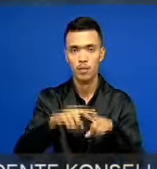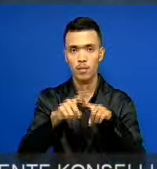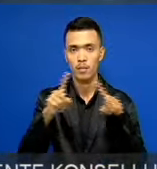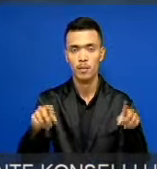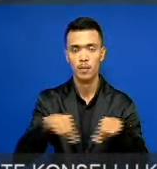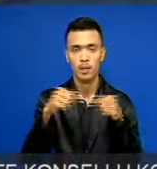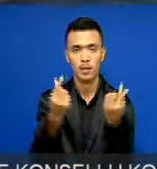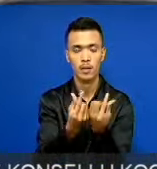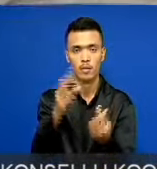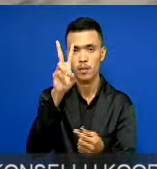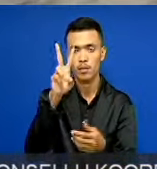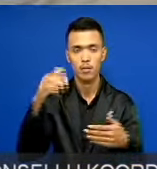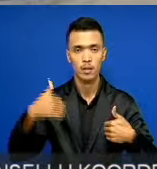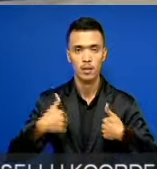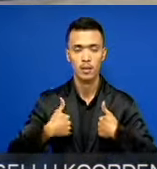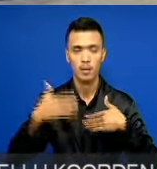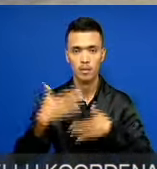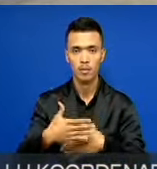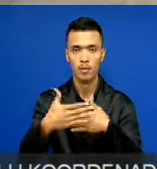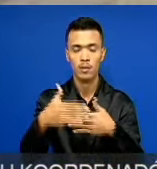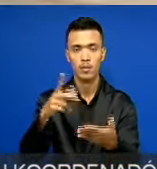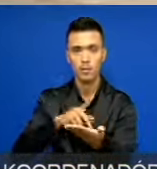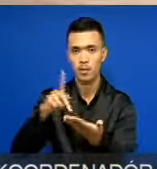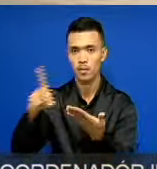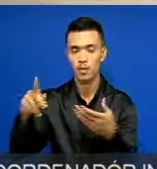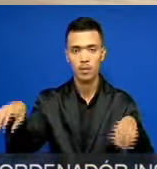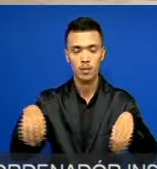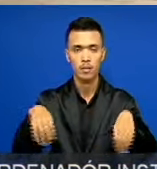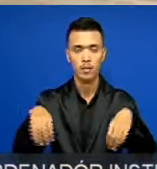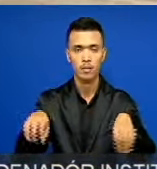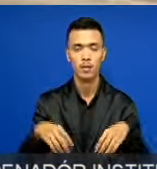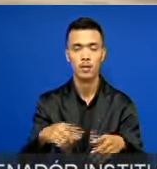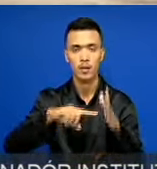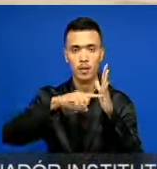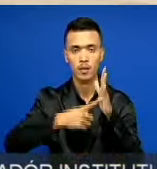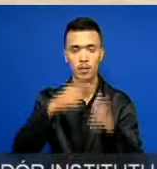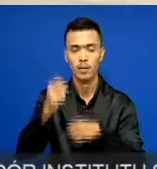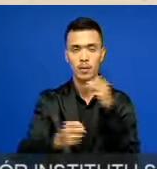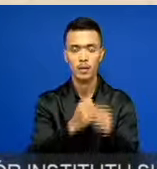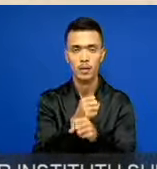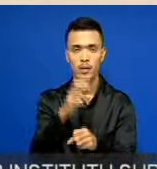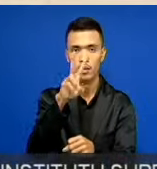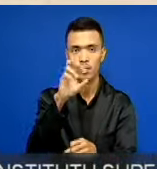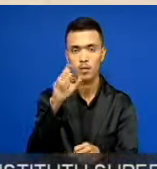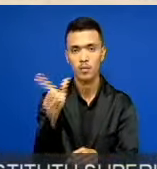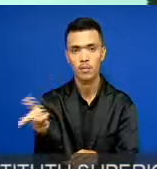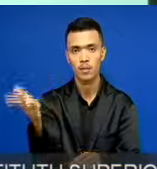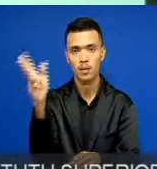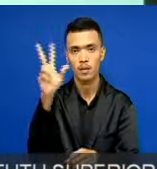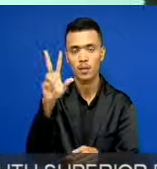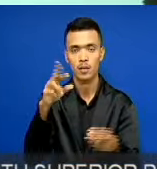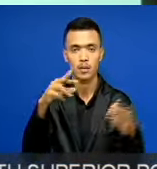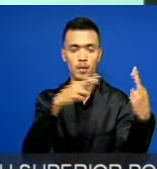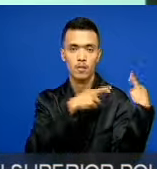pacote segundo se ia ela processo pagamento projeto hirak né Hahu e atinari hurua ronuru recentolo manato